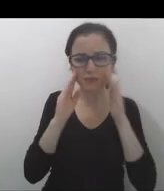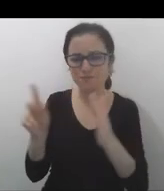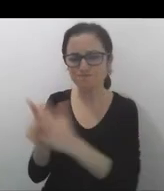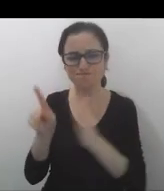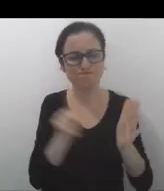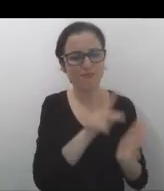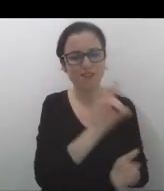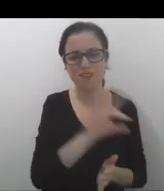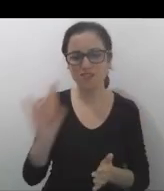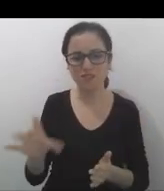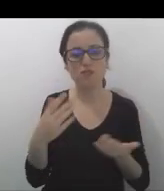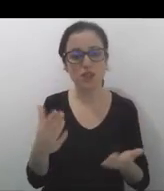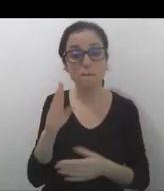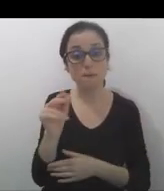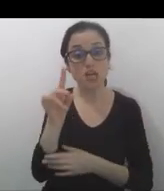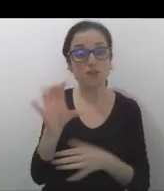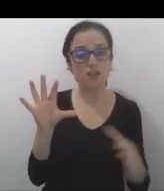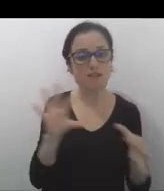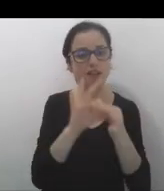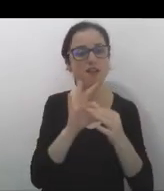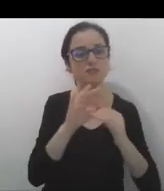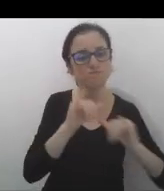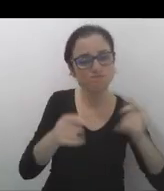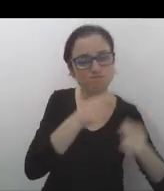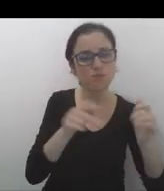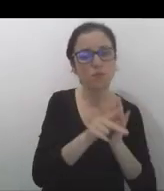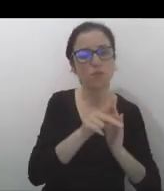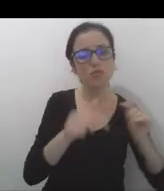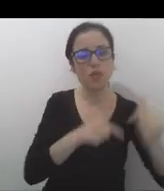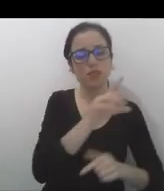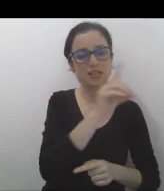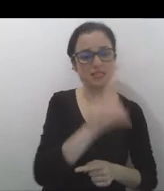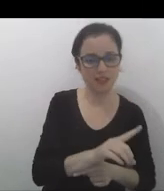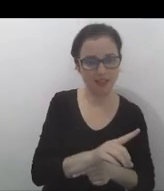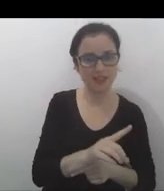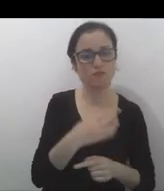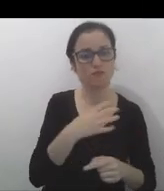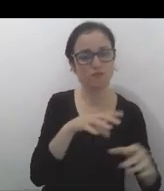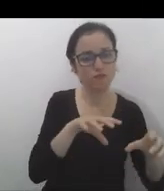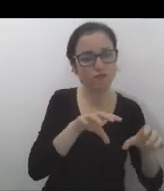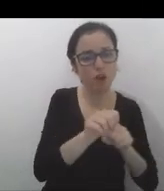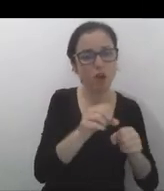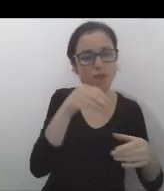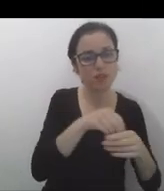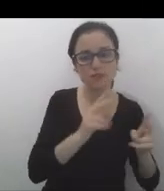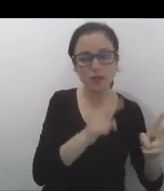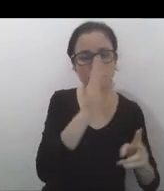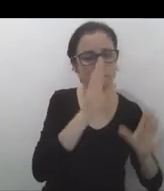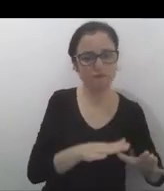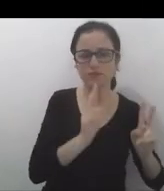muito específicas de cada um, né? O Bard muito ligado ao mercado de trabalho de design, que se